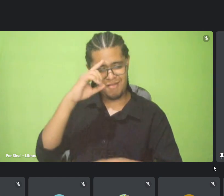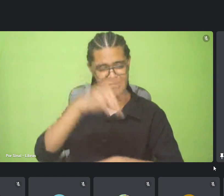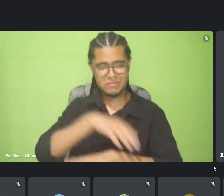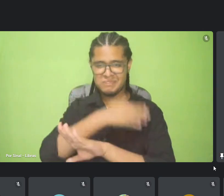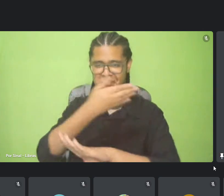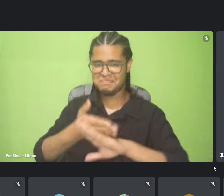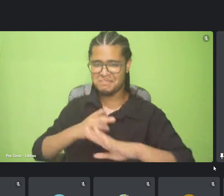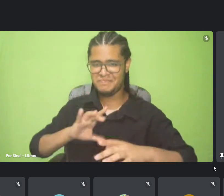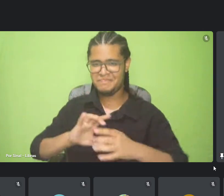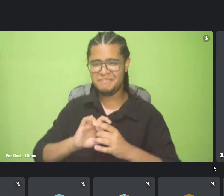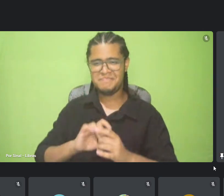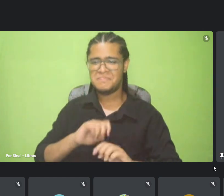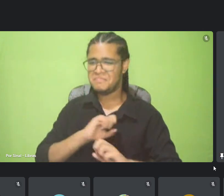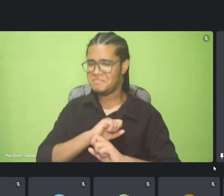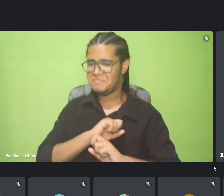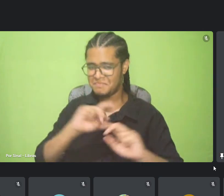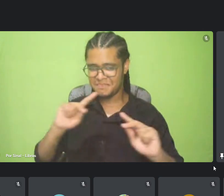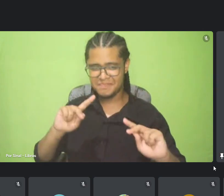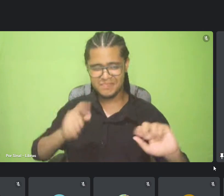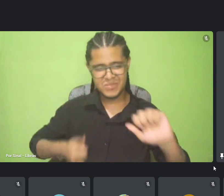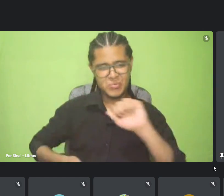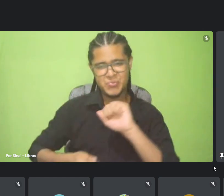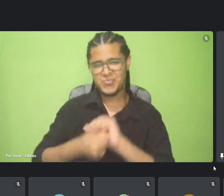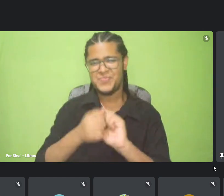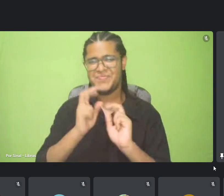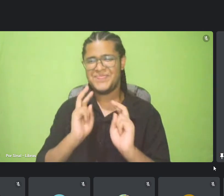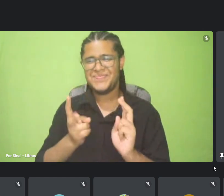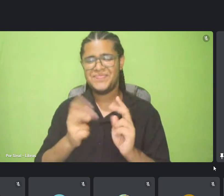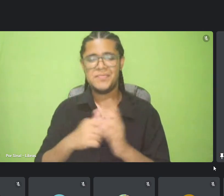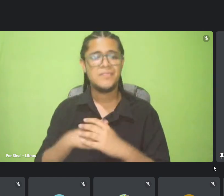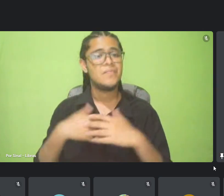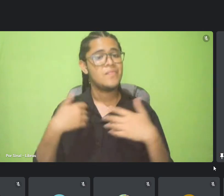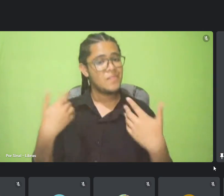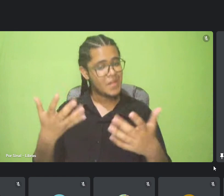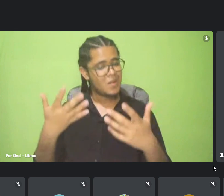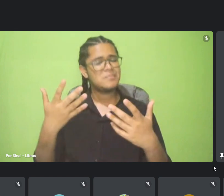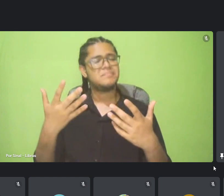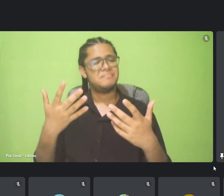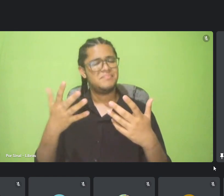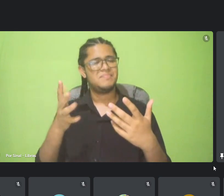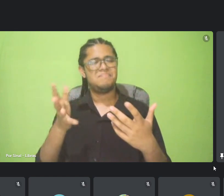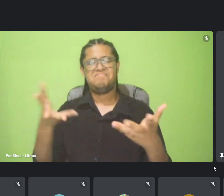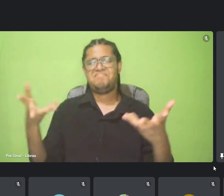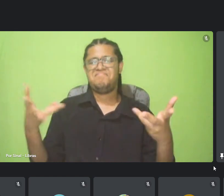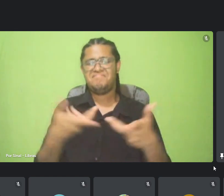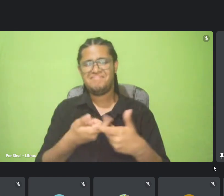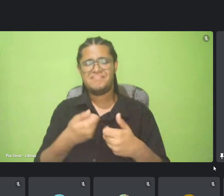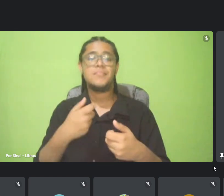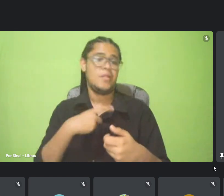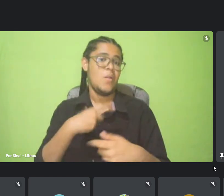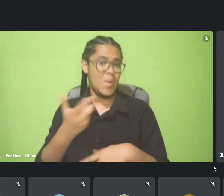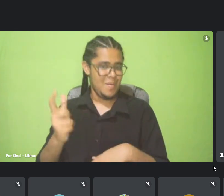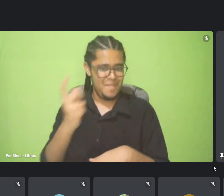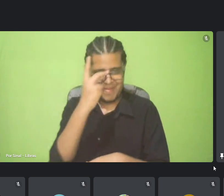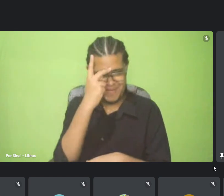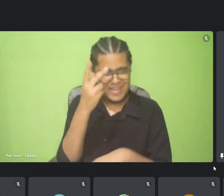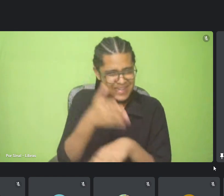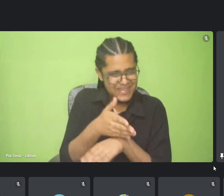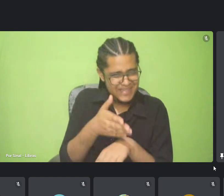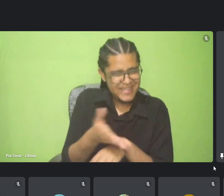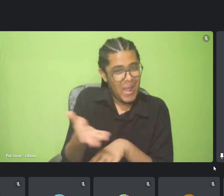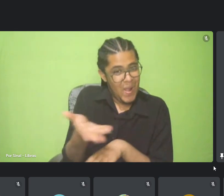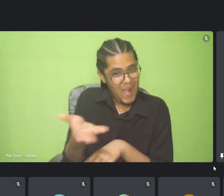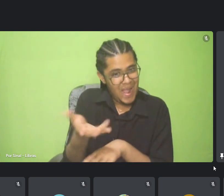Obrigada, Meire, arrasou, já, né, mais uma pessoa aqui do grupo do teatro. Então, gente, olha só, a Paula Gustavo,